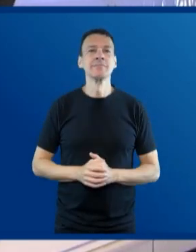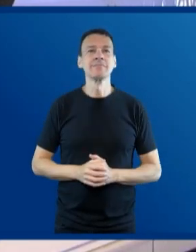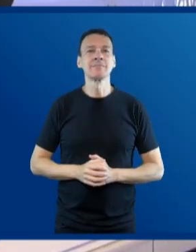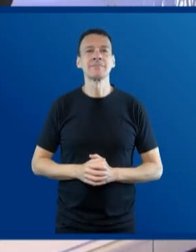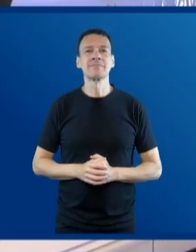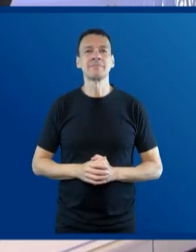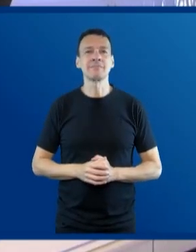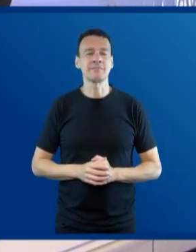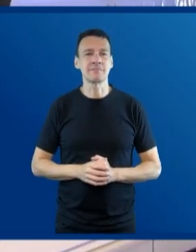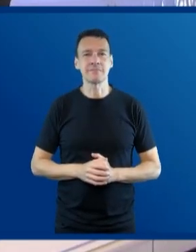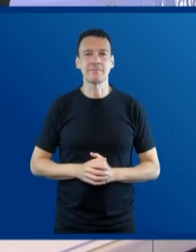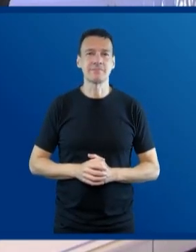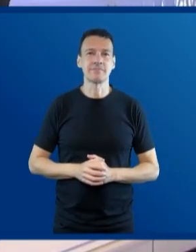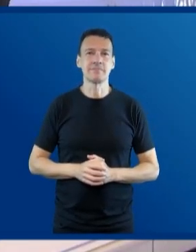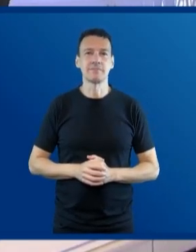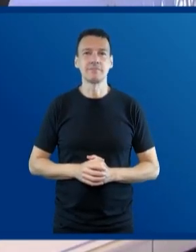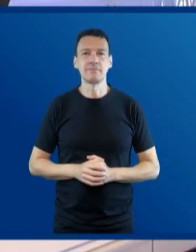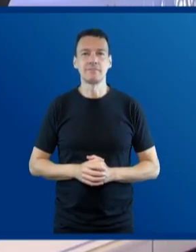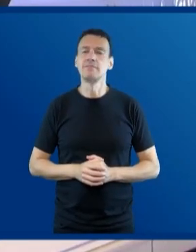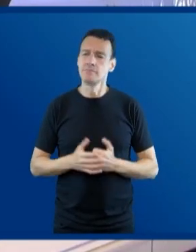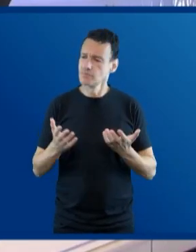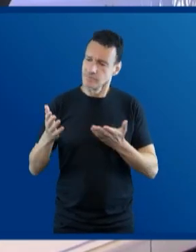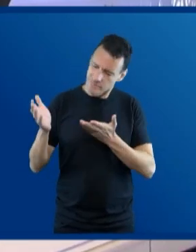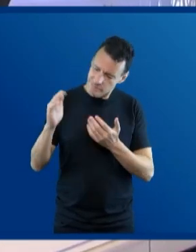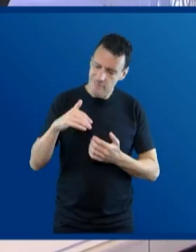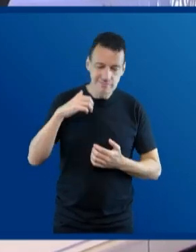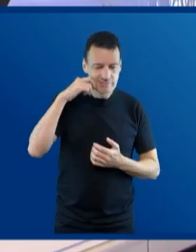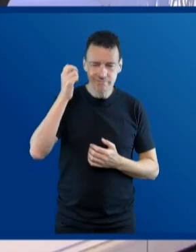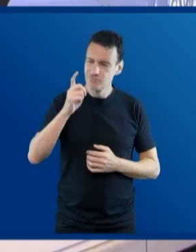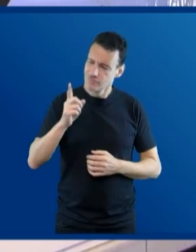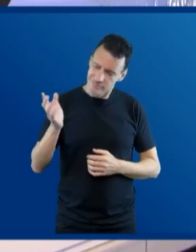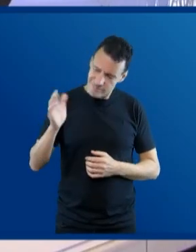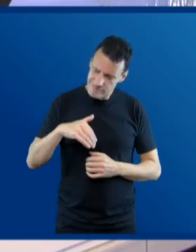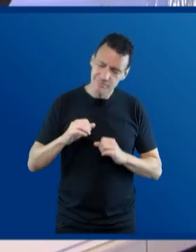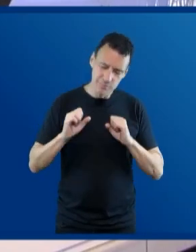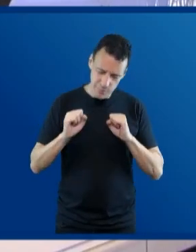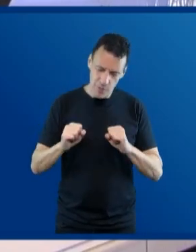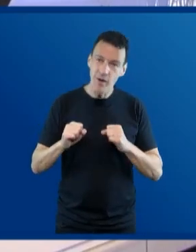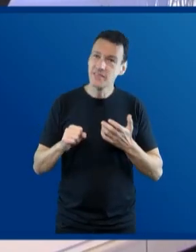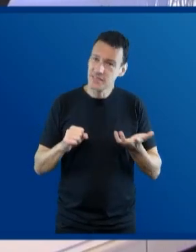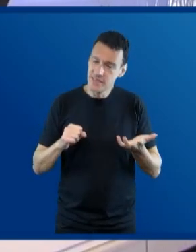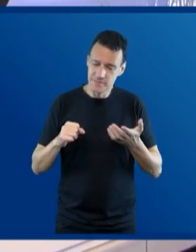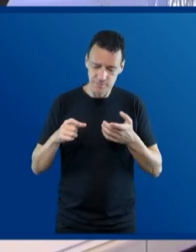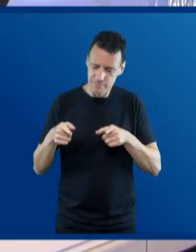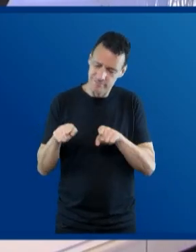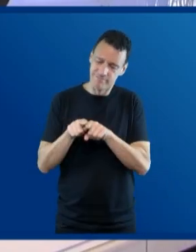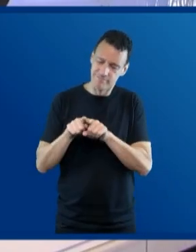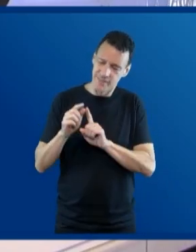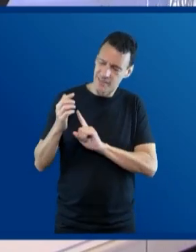Fabíola? Vem para cá, não fica com vergonha não. Vem aqui, que é um grande parceiro Ambima nosso também.